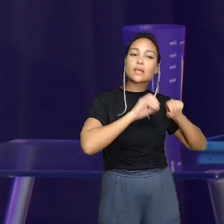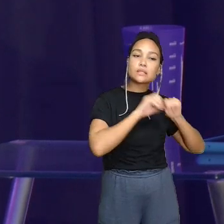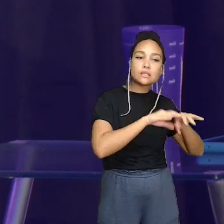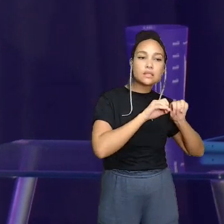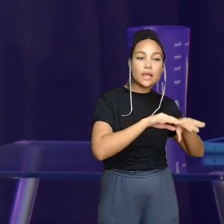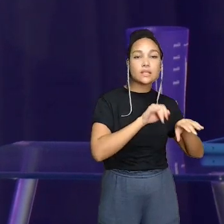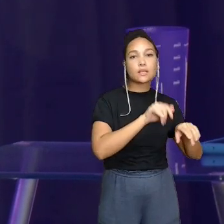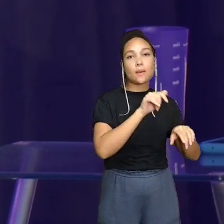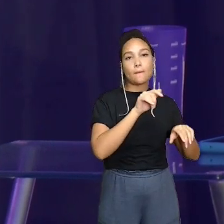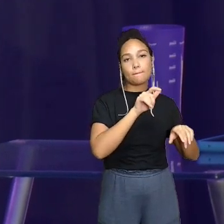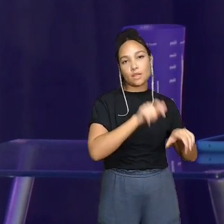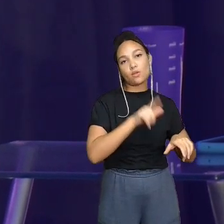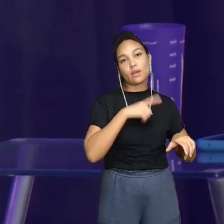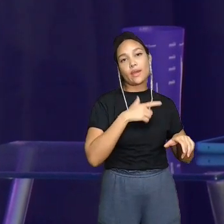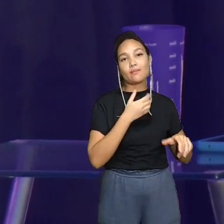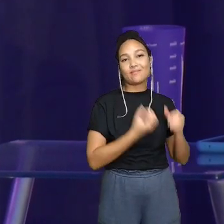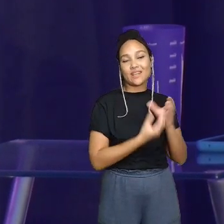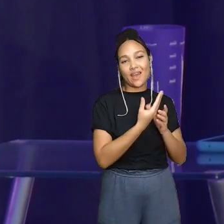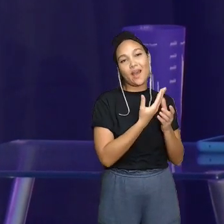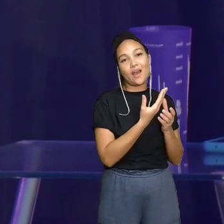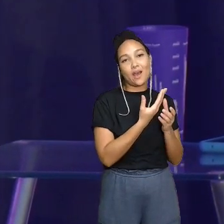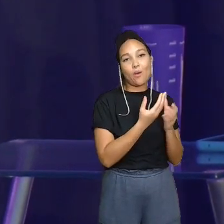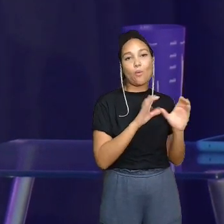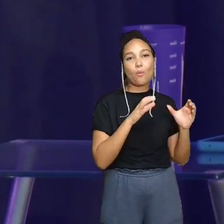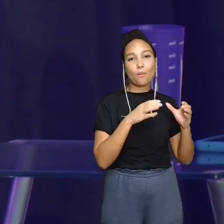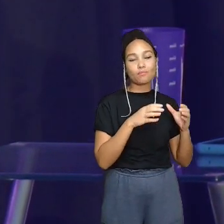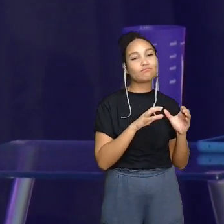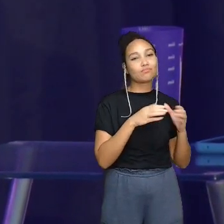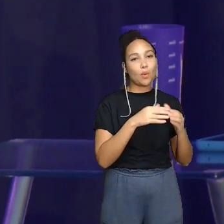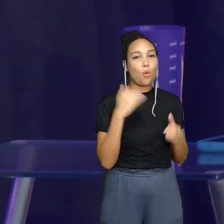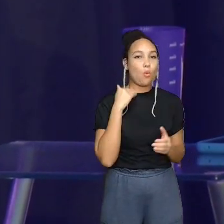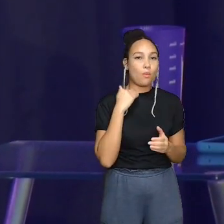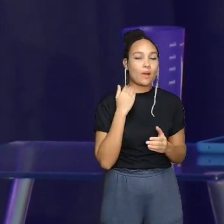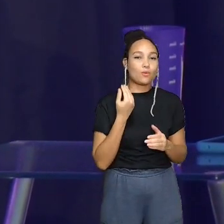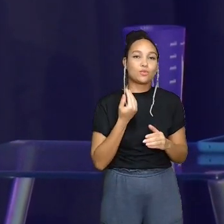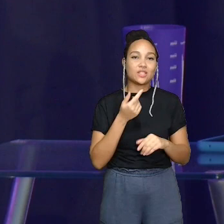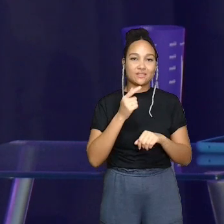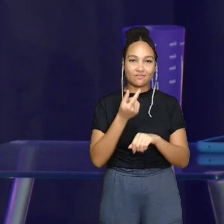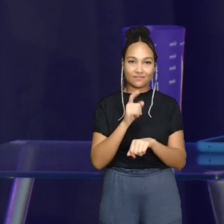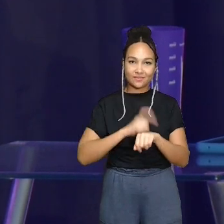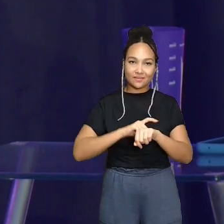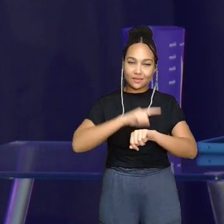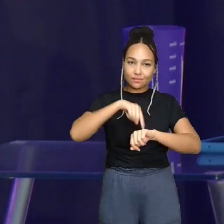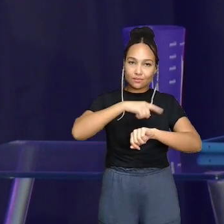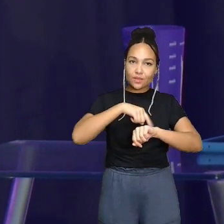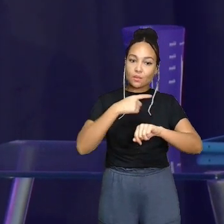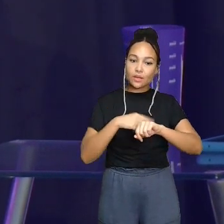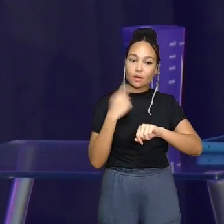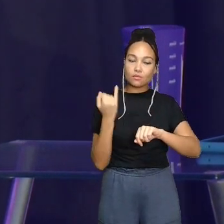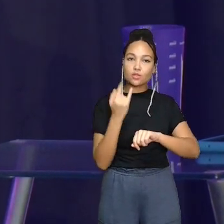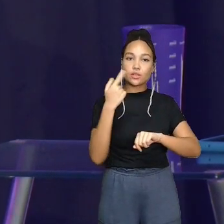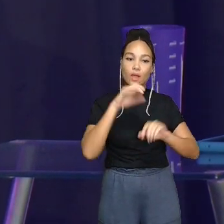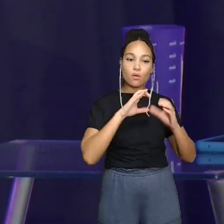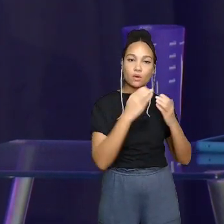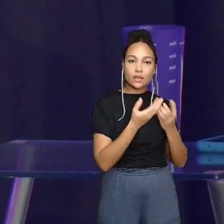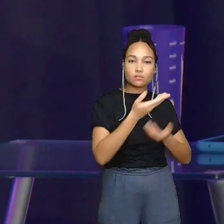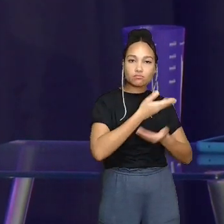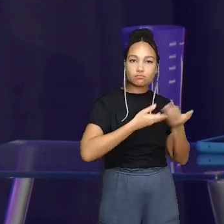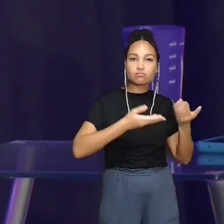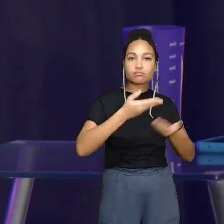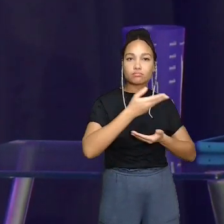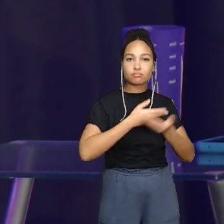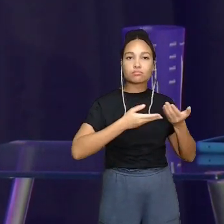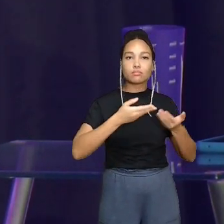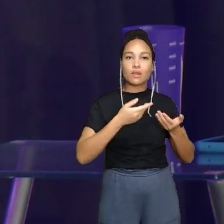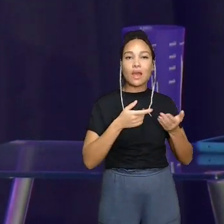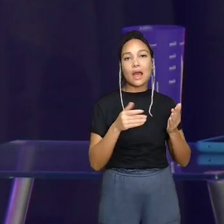banco de tempo. Porque a ideia é aquela comunidade se fortalecer e, a partir dessas trocas dentro da comunidade, até antes da